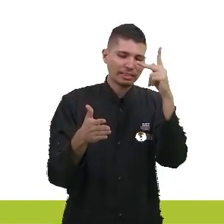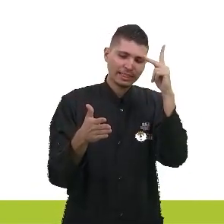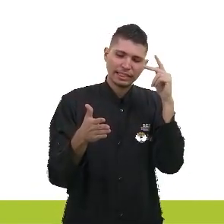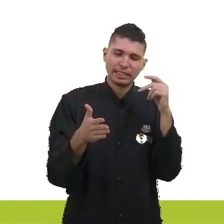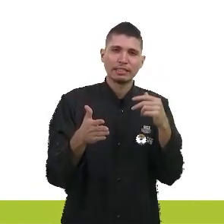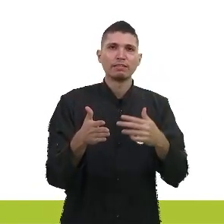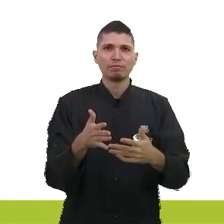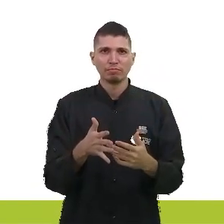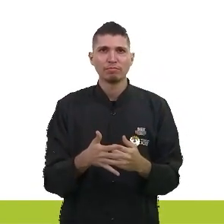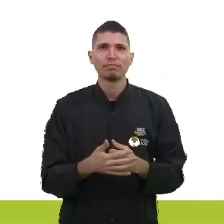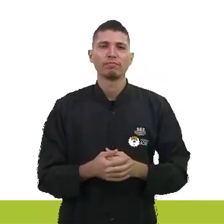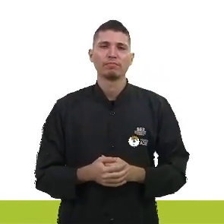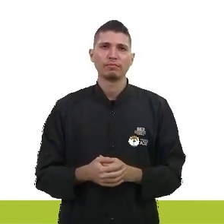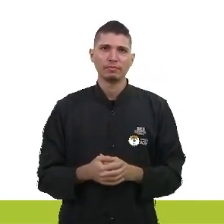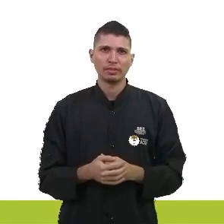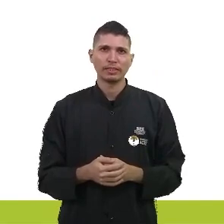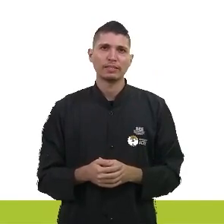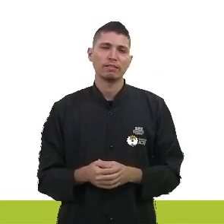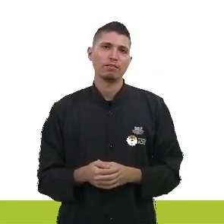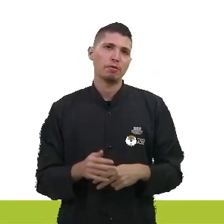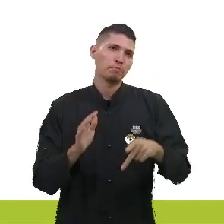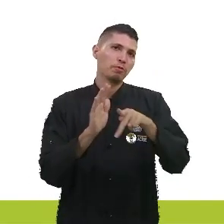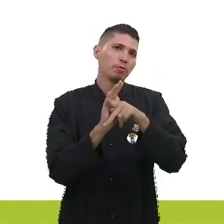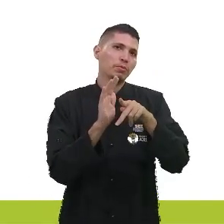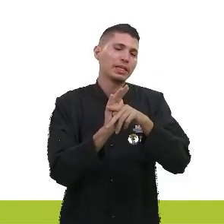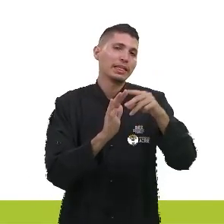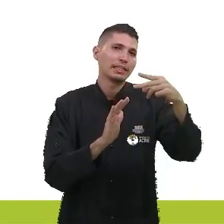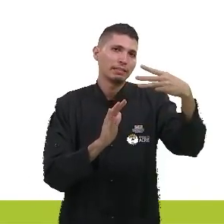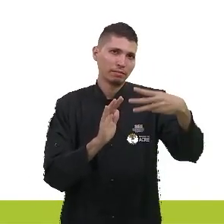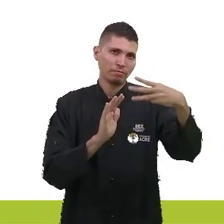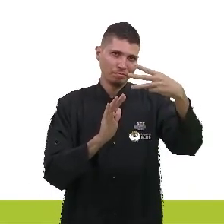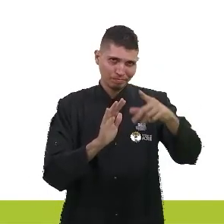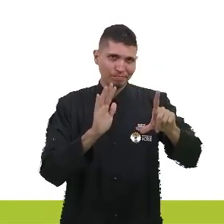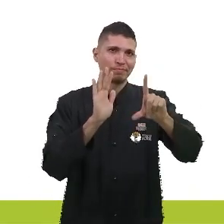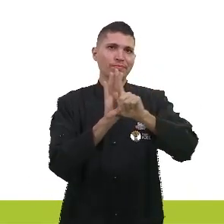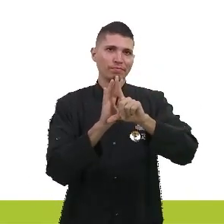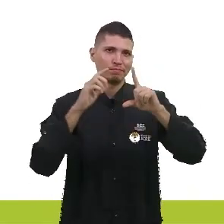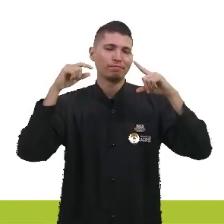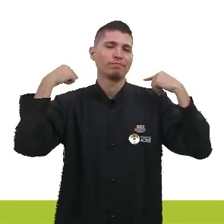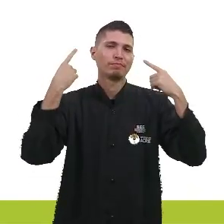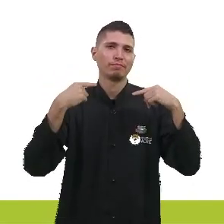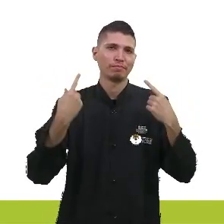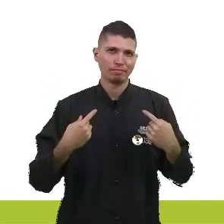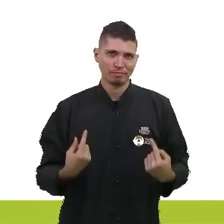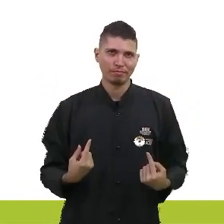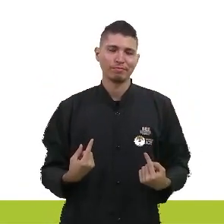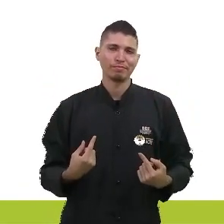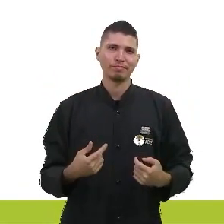a terceira lei de Newton. Tá ok, pessoal?